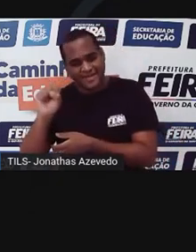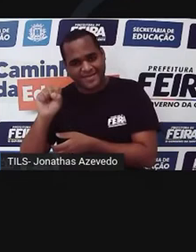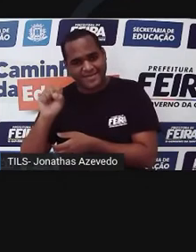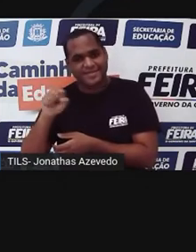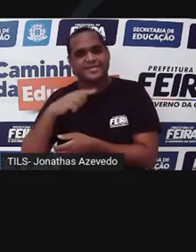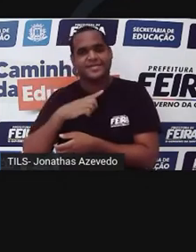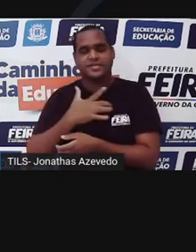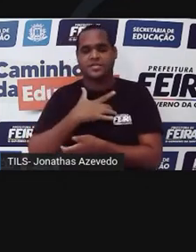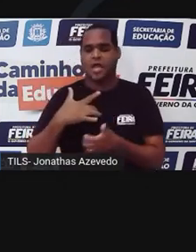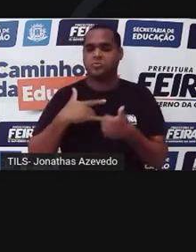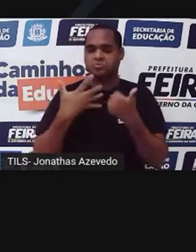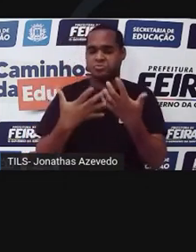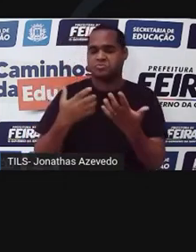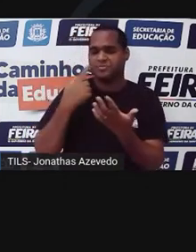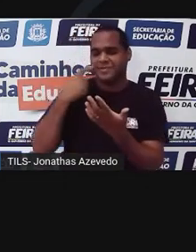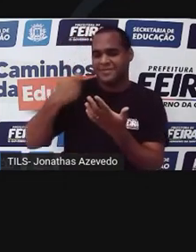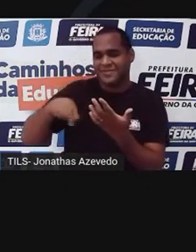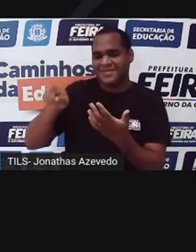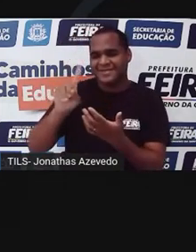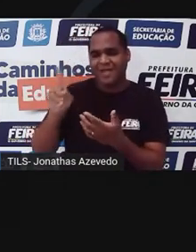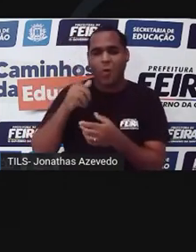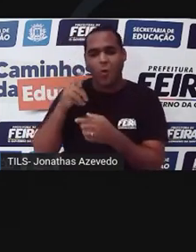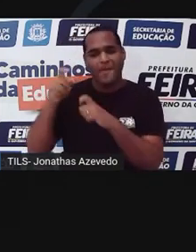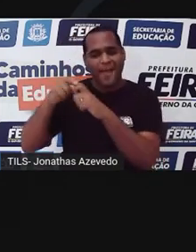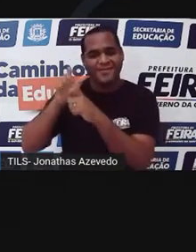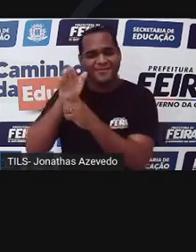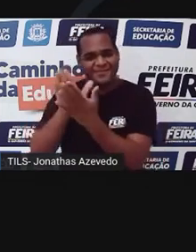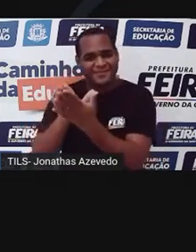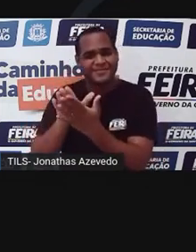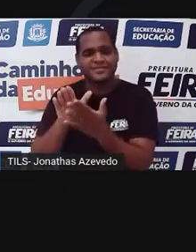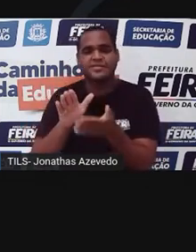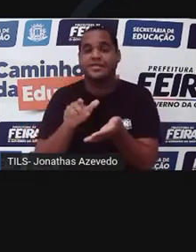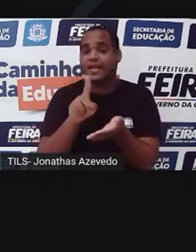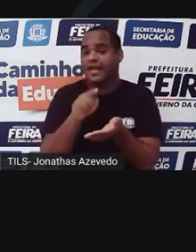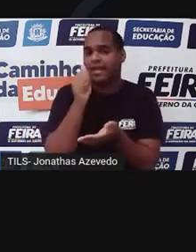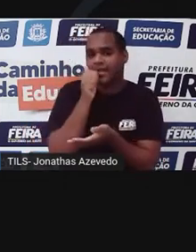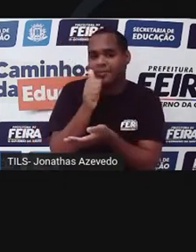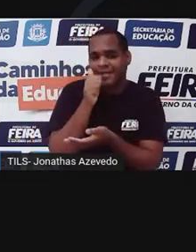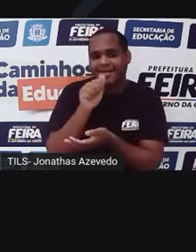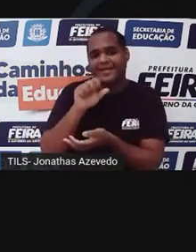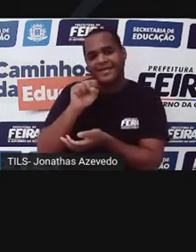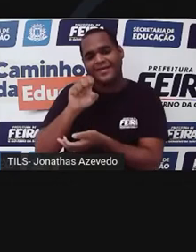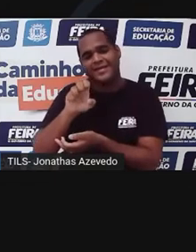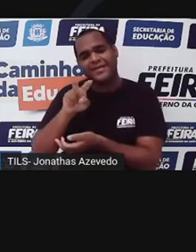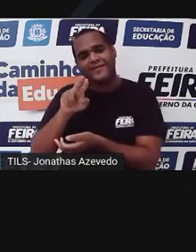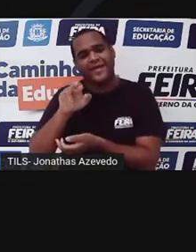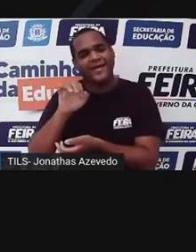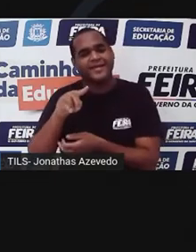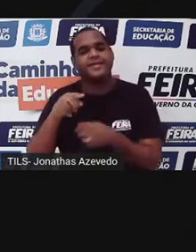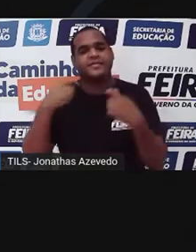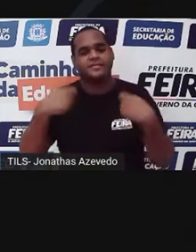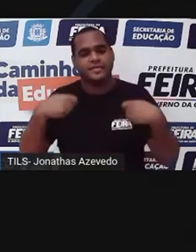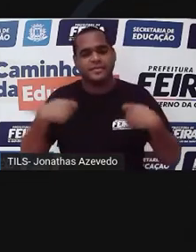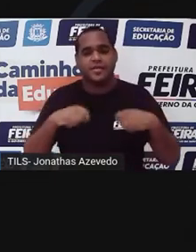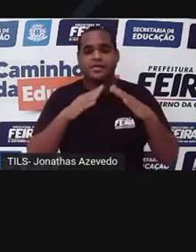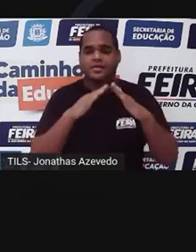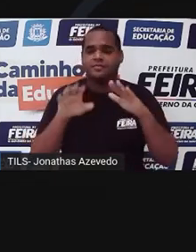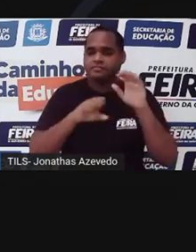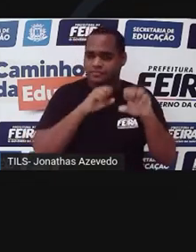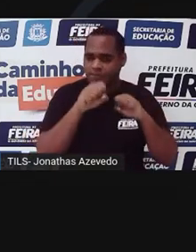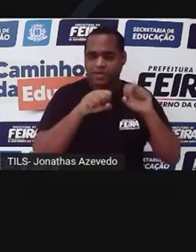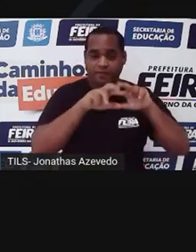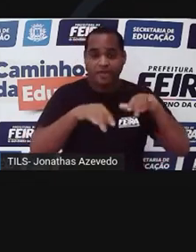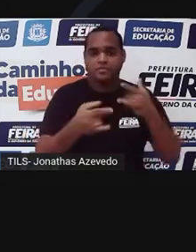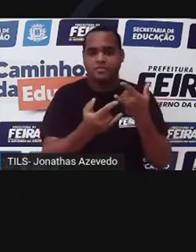saúde sem precisar de receita ou consulta a servidora pública Severina sempre leva para casa vários